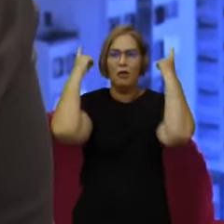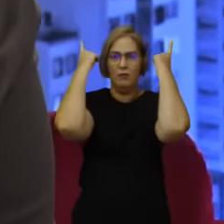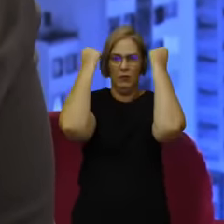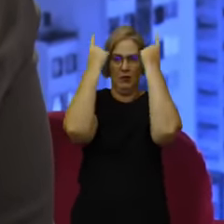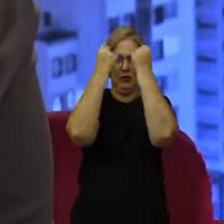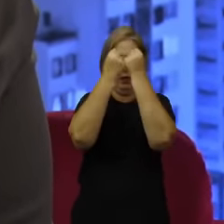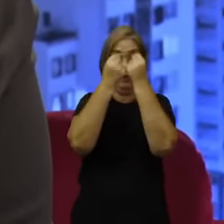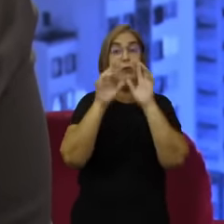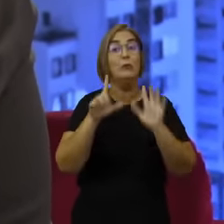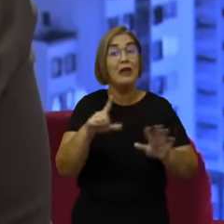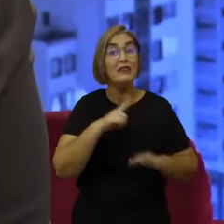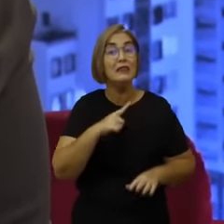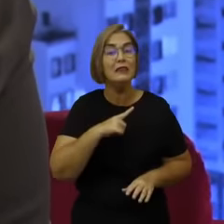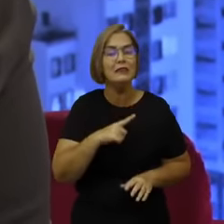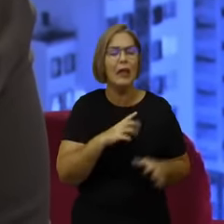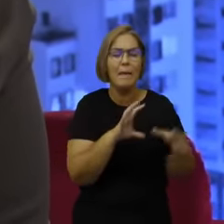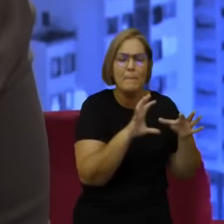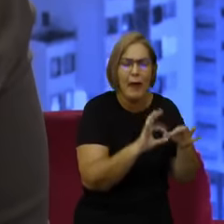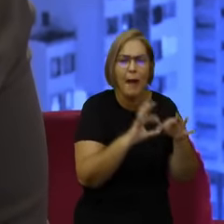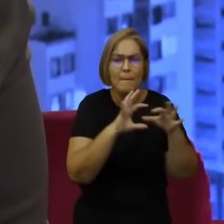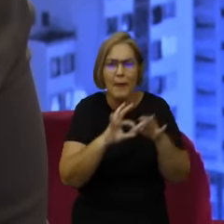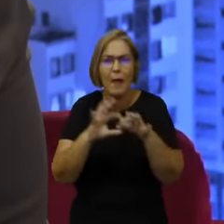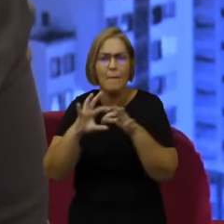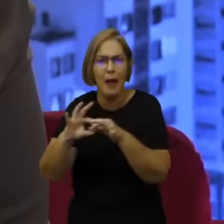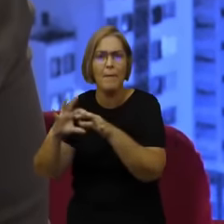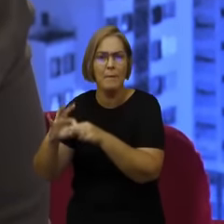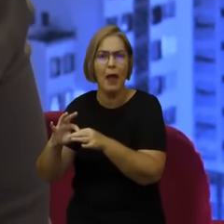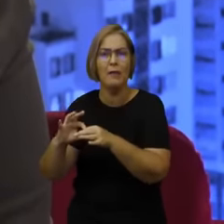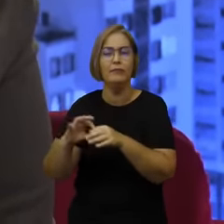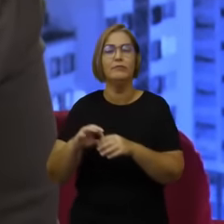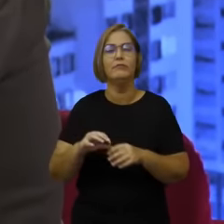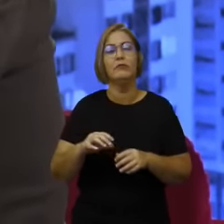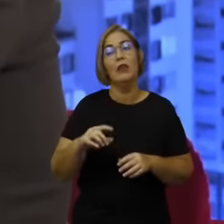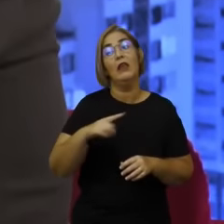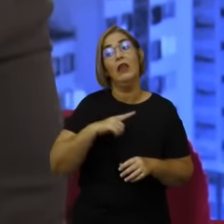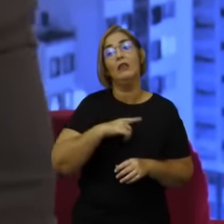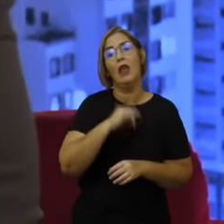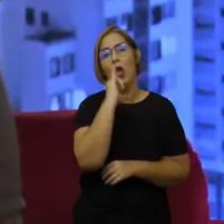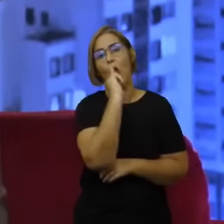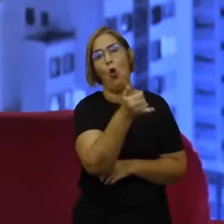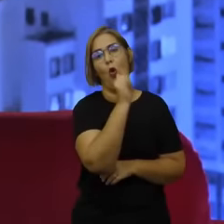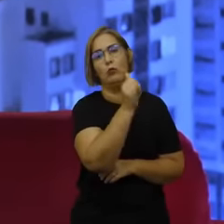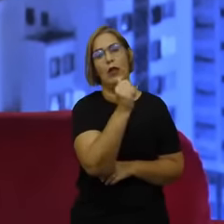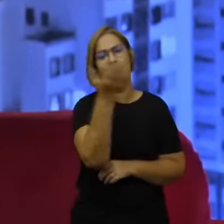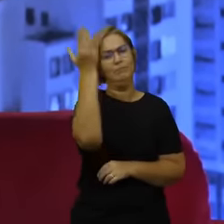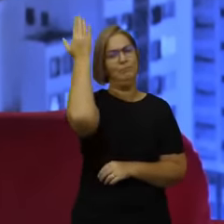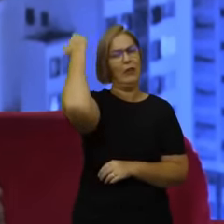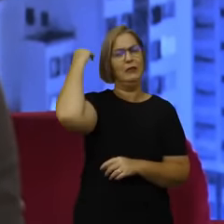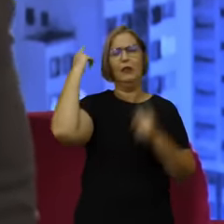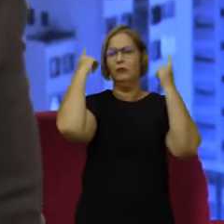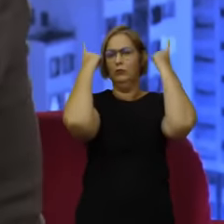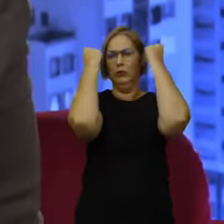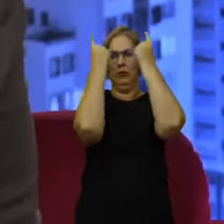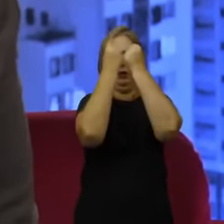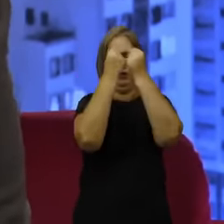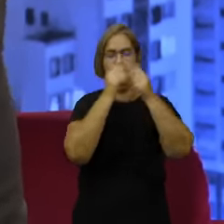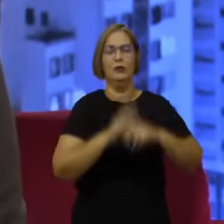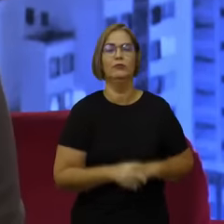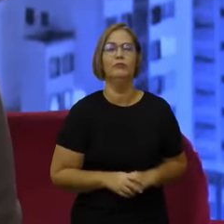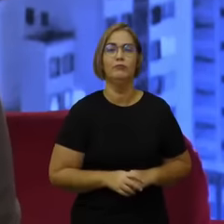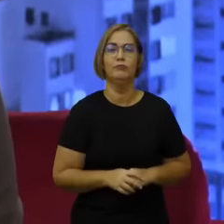mitos eh eh que ah são contados pelos antigos gregos. Então, uma das primeiras